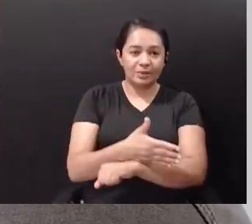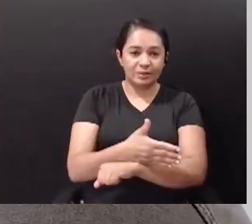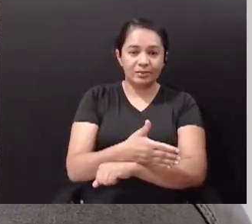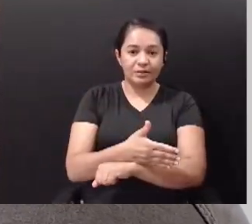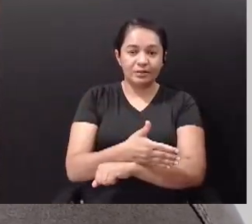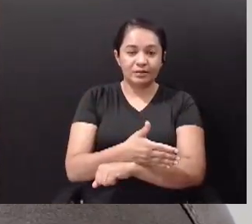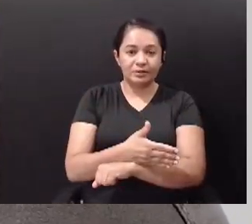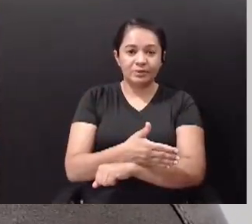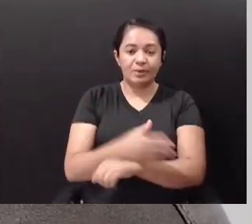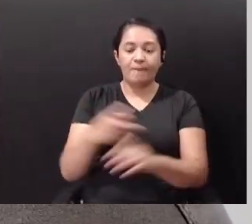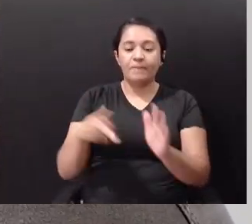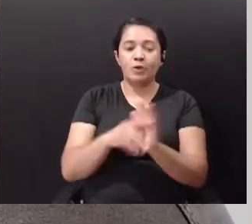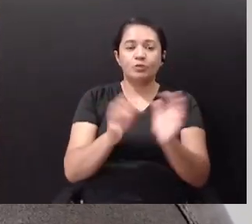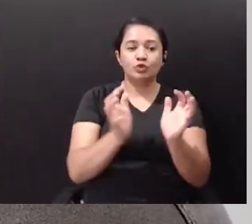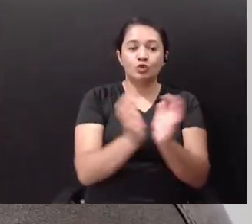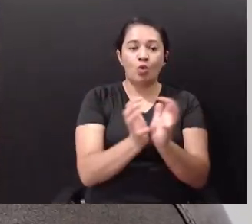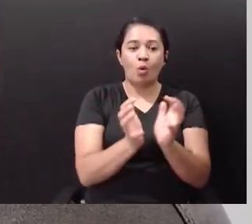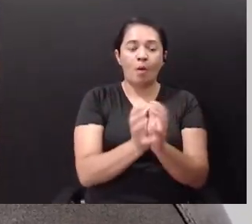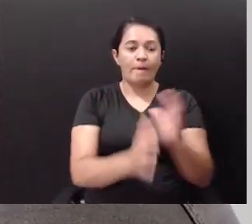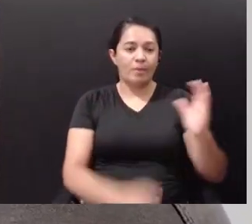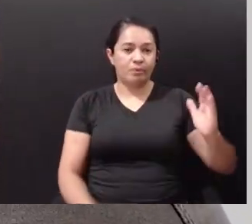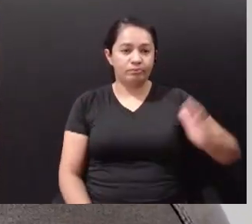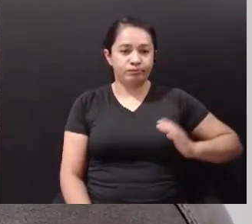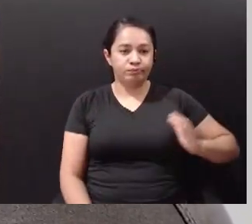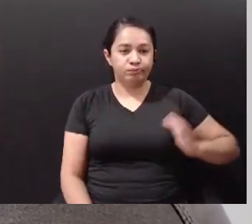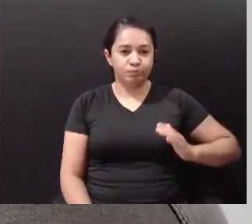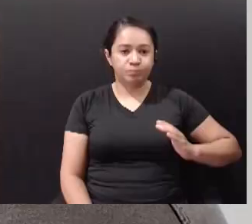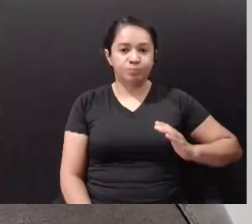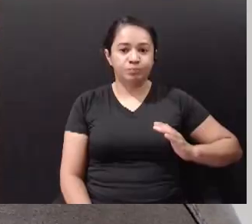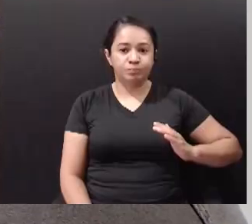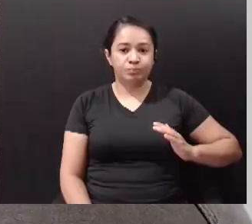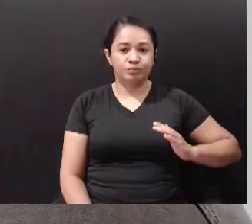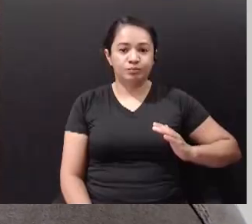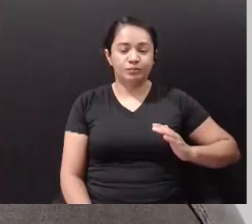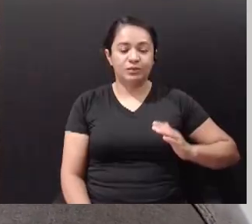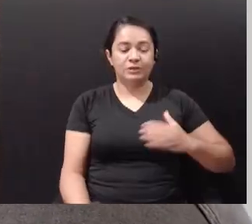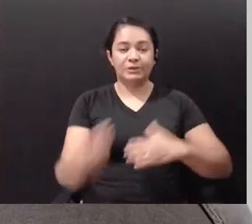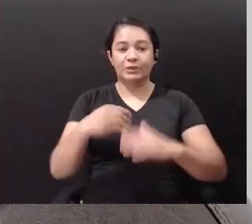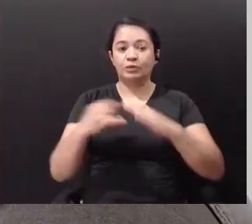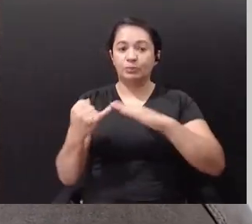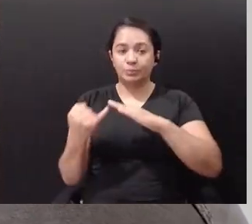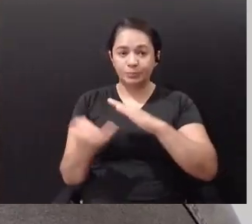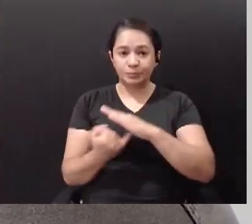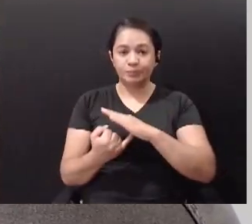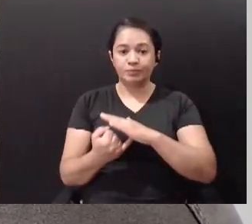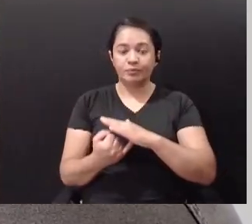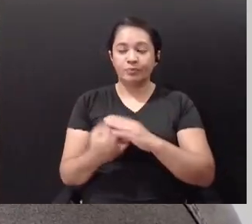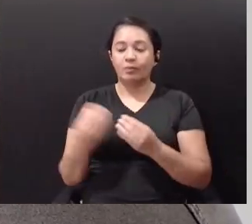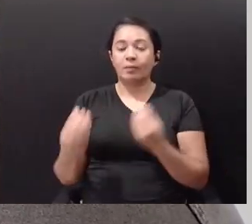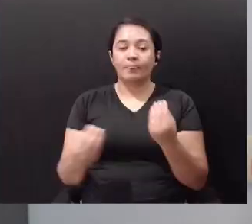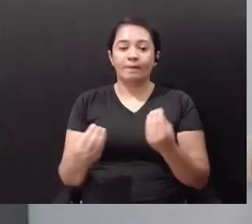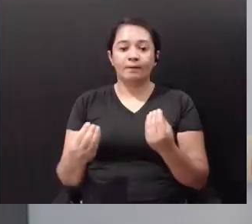de elite nessas instituições que serviam tanto para